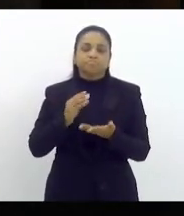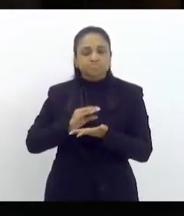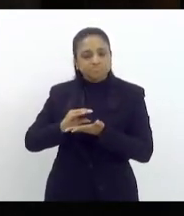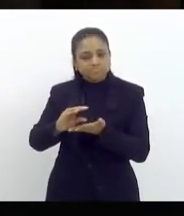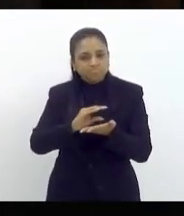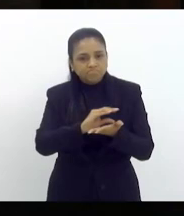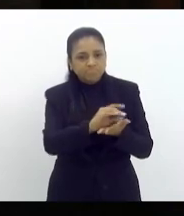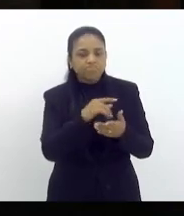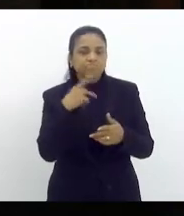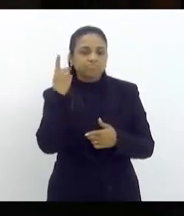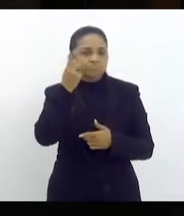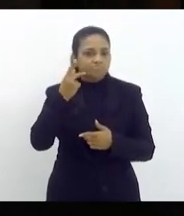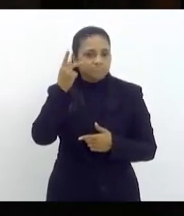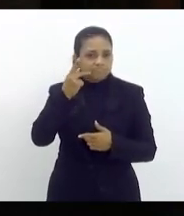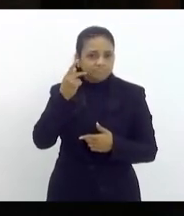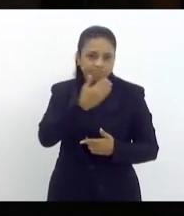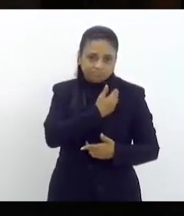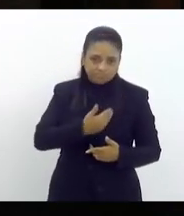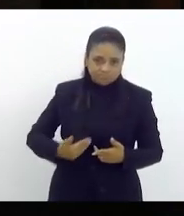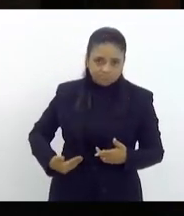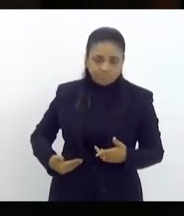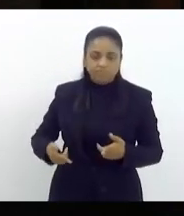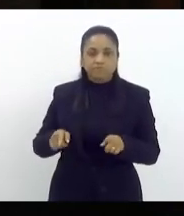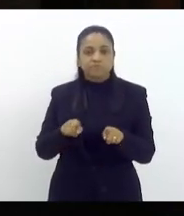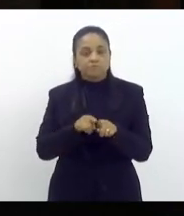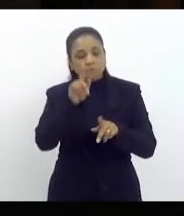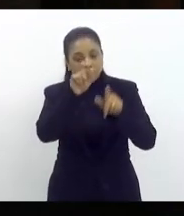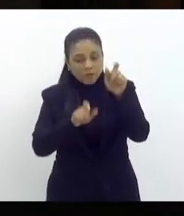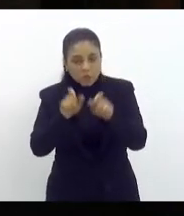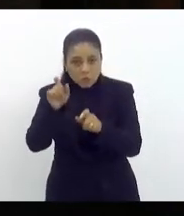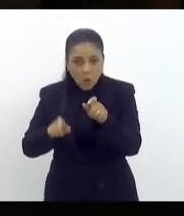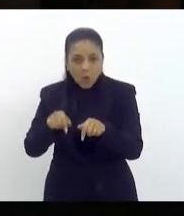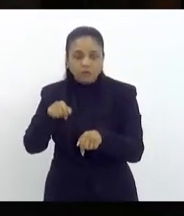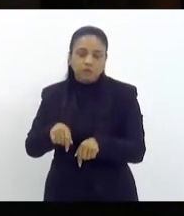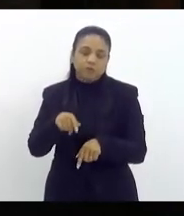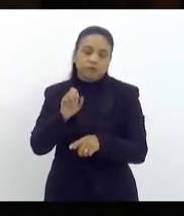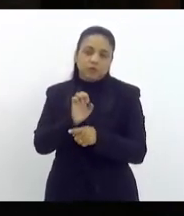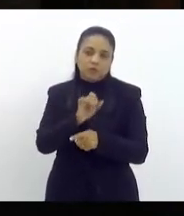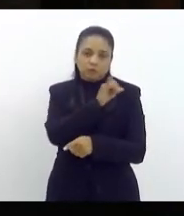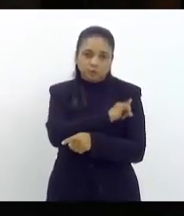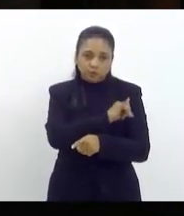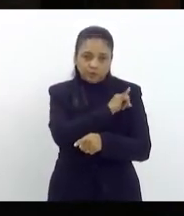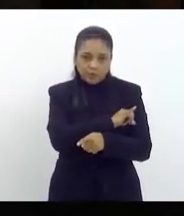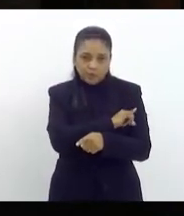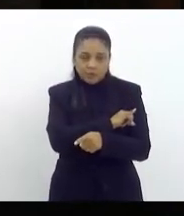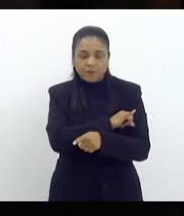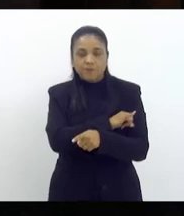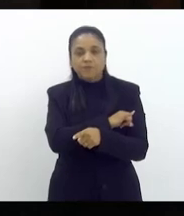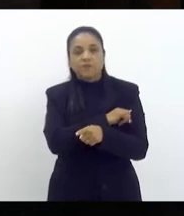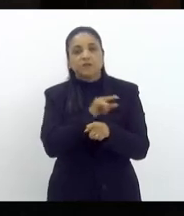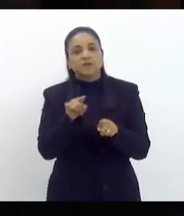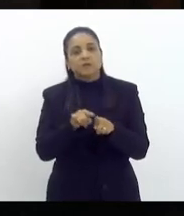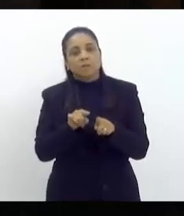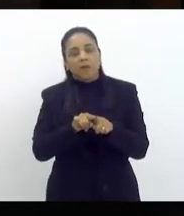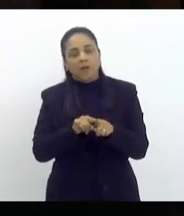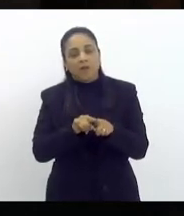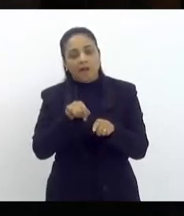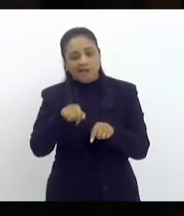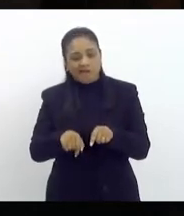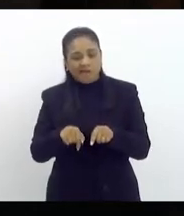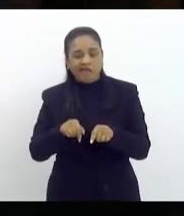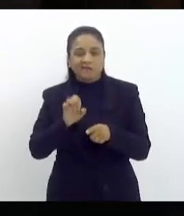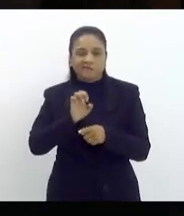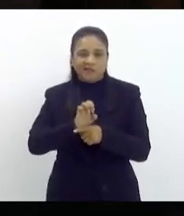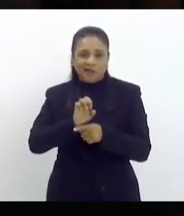política pública investir mais nas pessoas nas nossas cidades para que o estado do Rio de Janeiro não seja mais sinônimo de crise